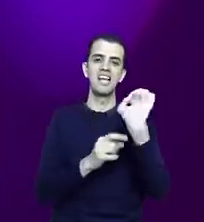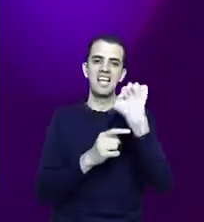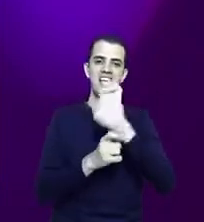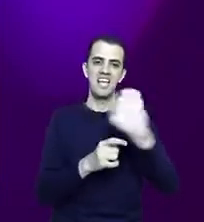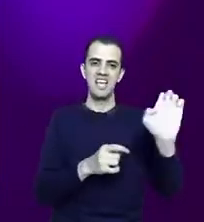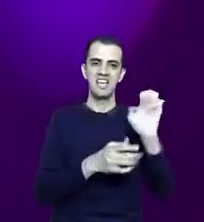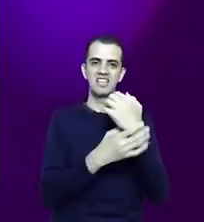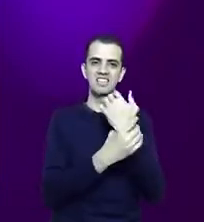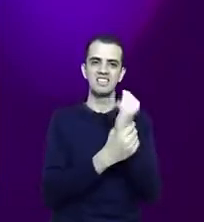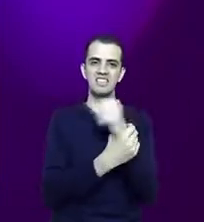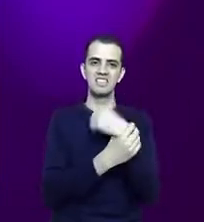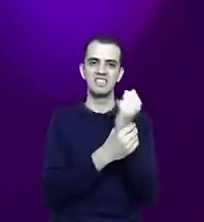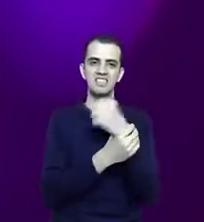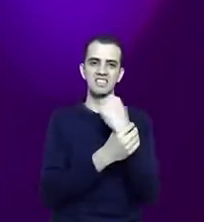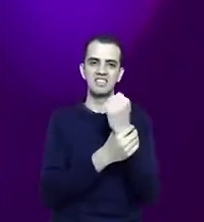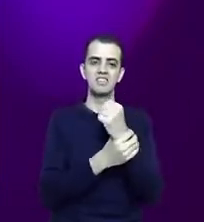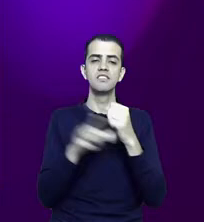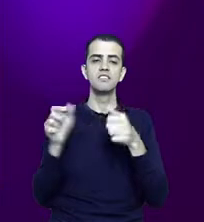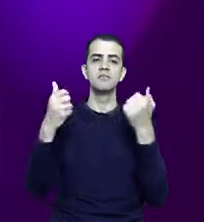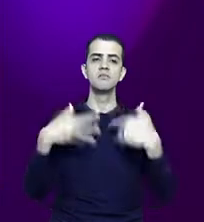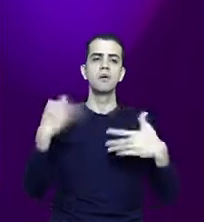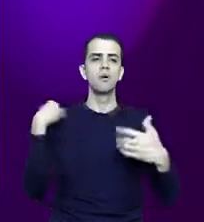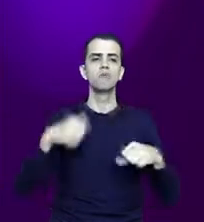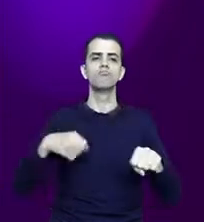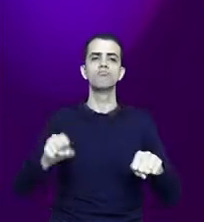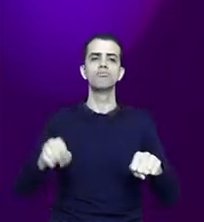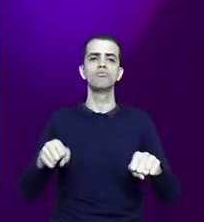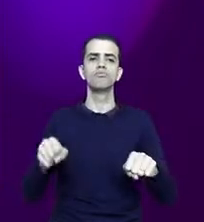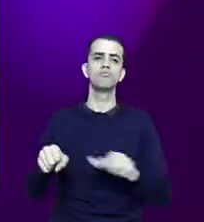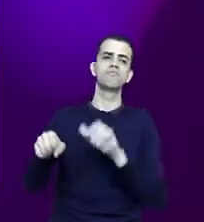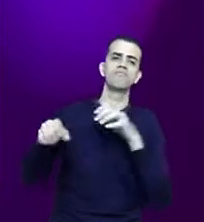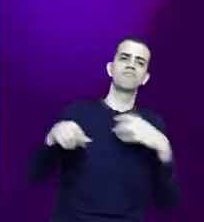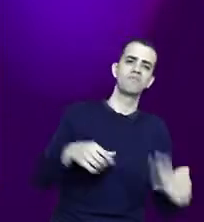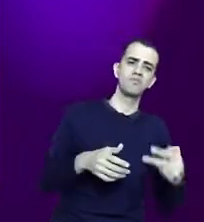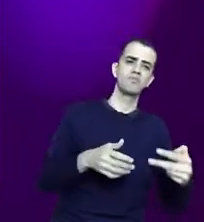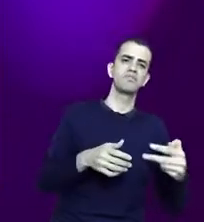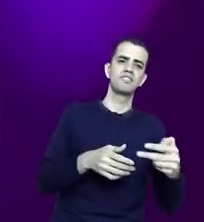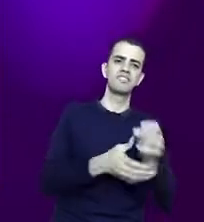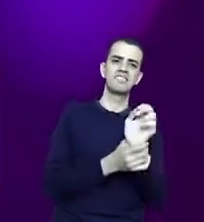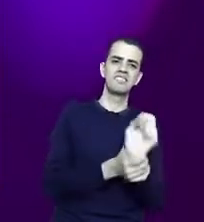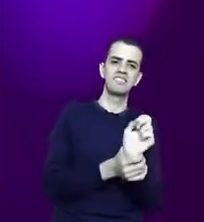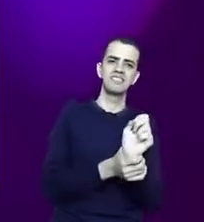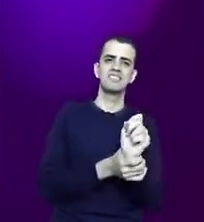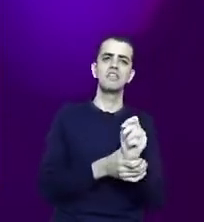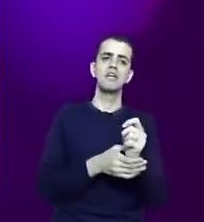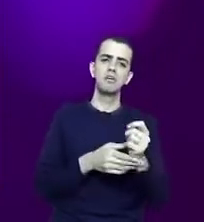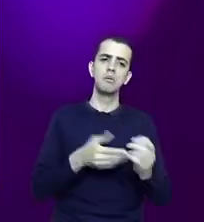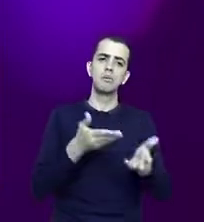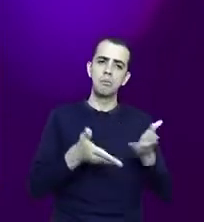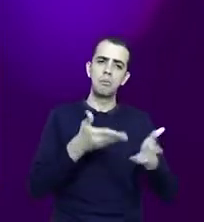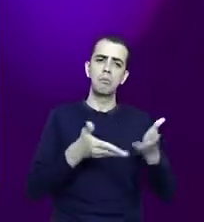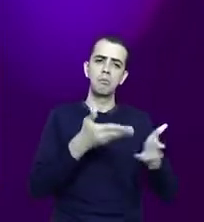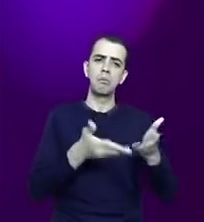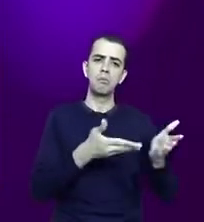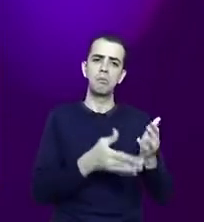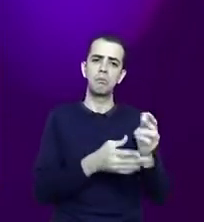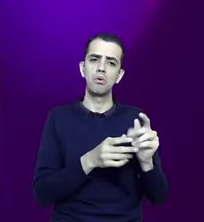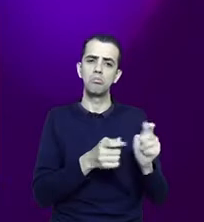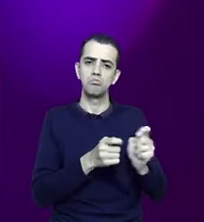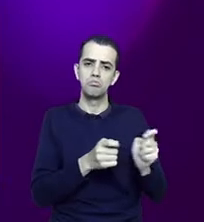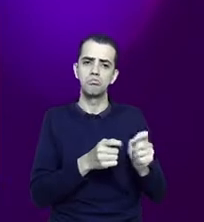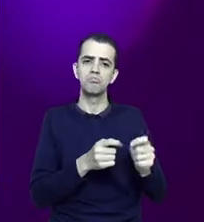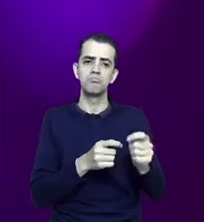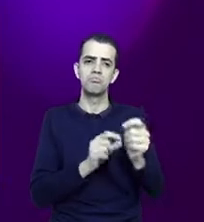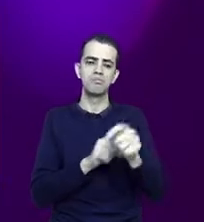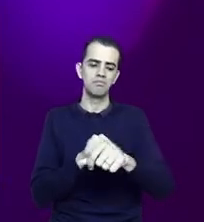ele tinha sofrido uma queda de motocicleta há 8 meses, foi tratado conservadoramente, uma fratura do rádio